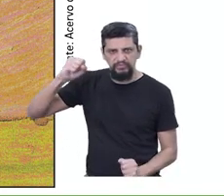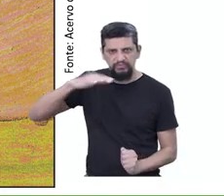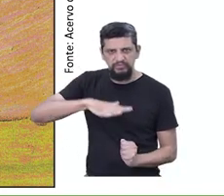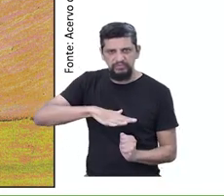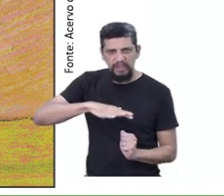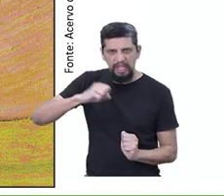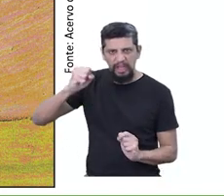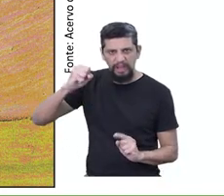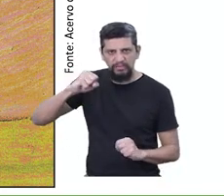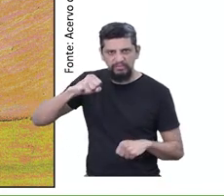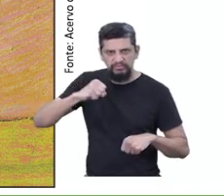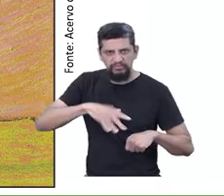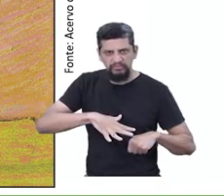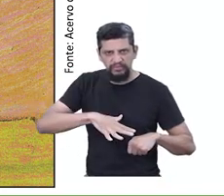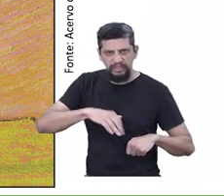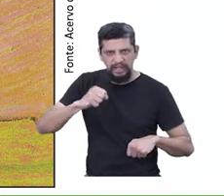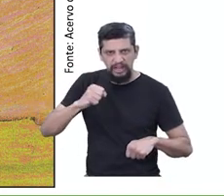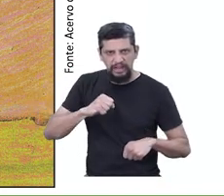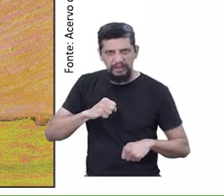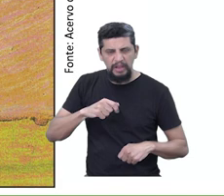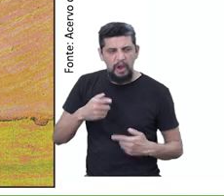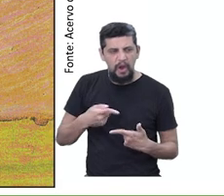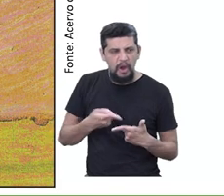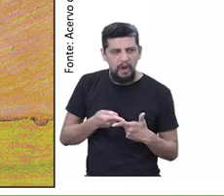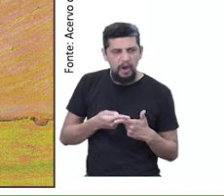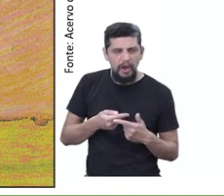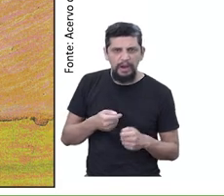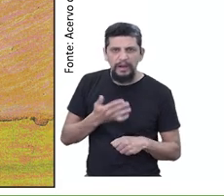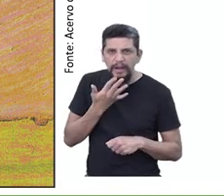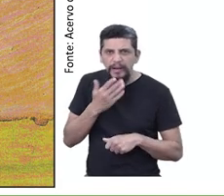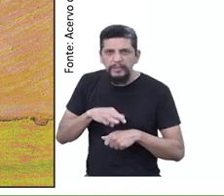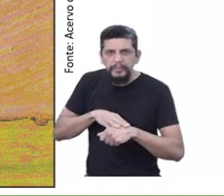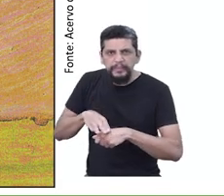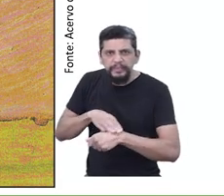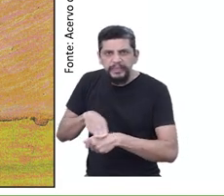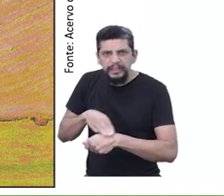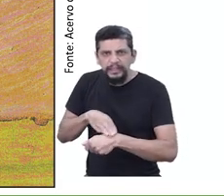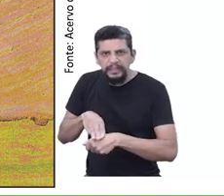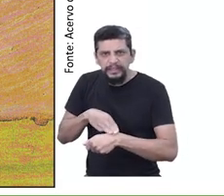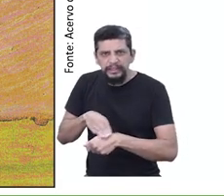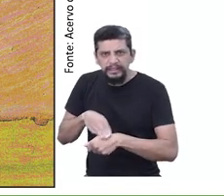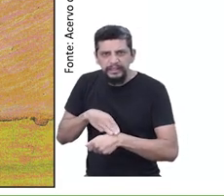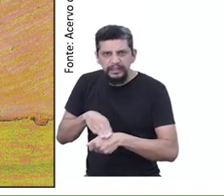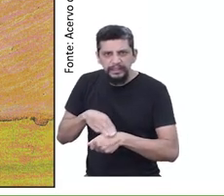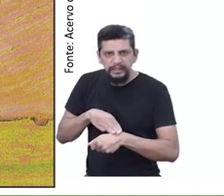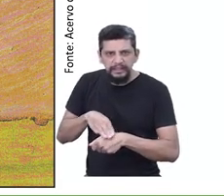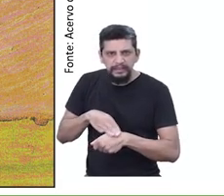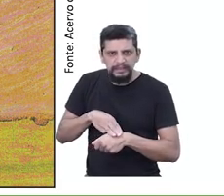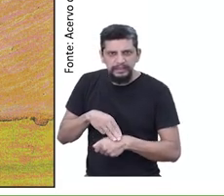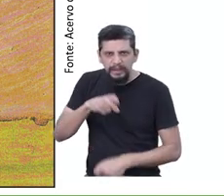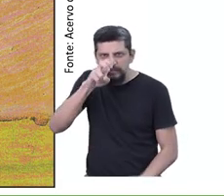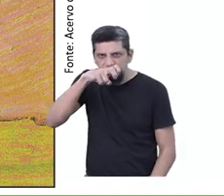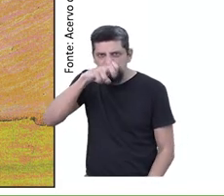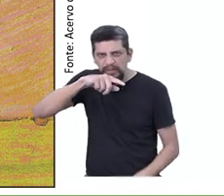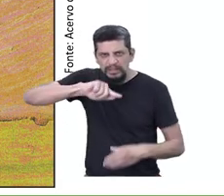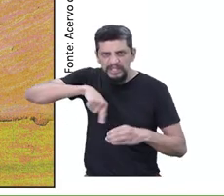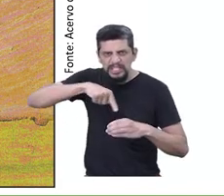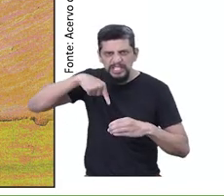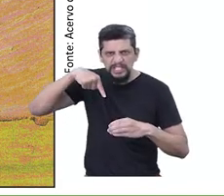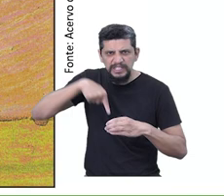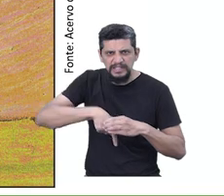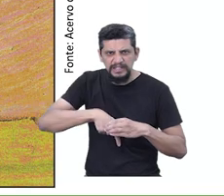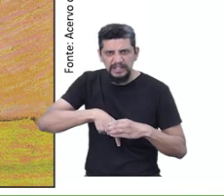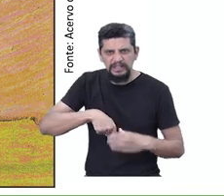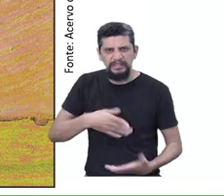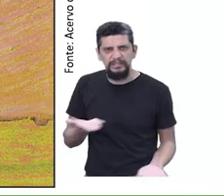na relva um montinho mole e marrom. A pequena topeira tapou o